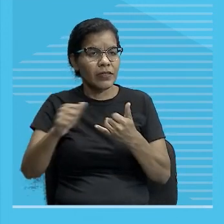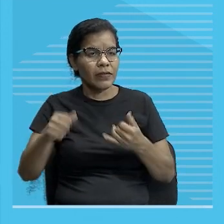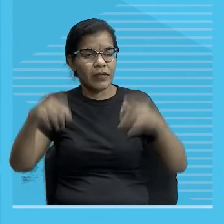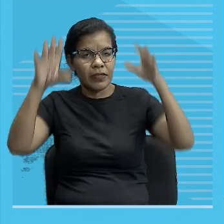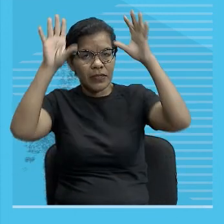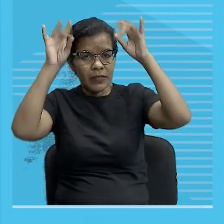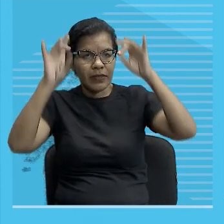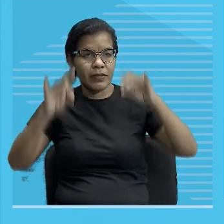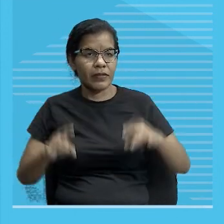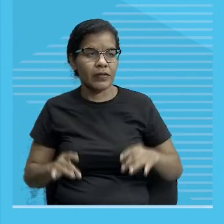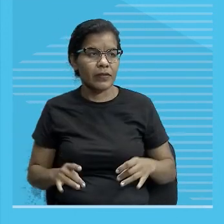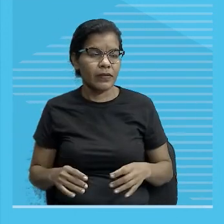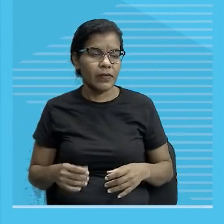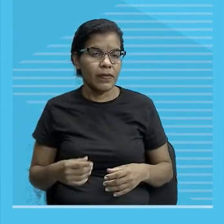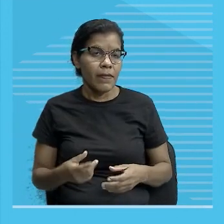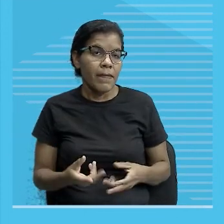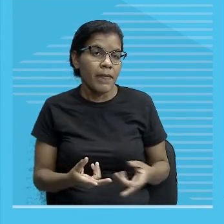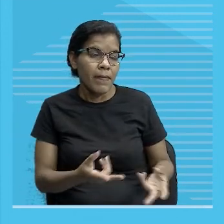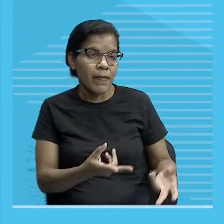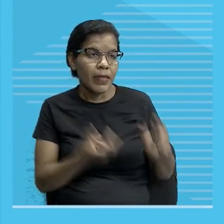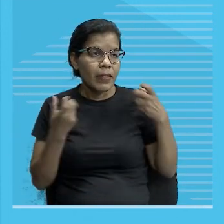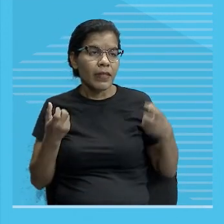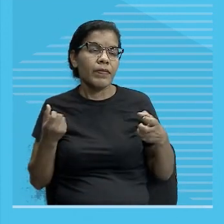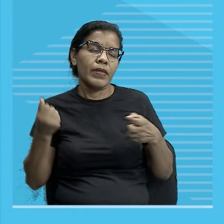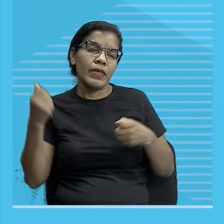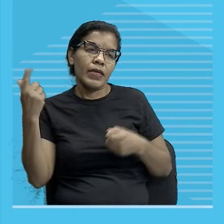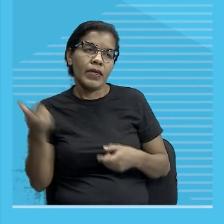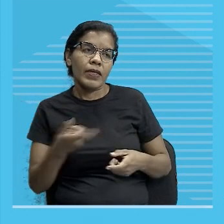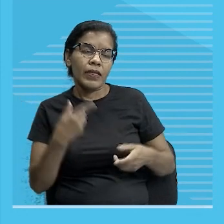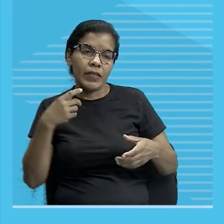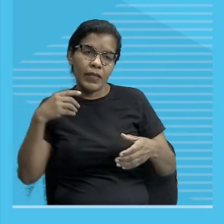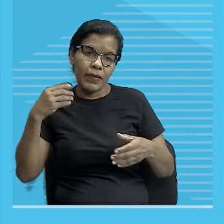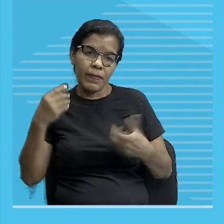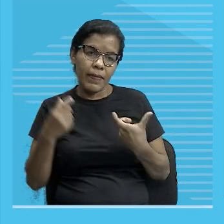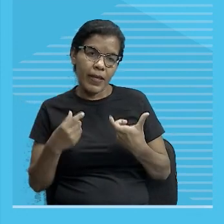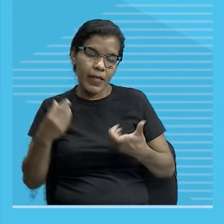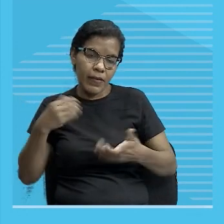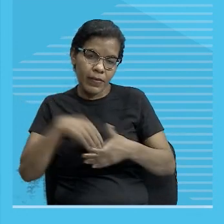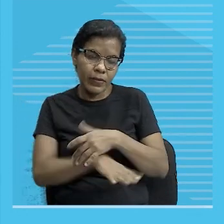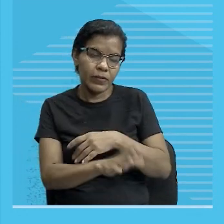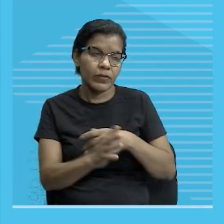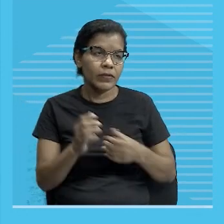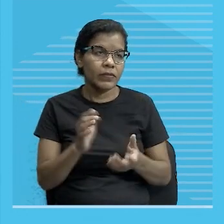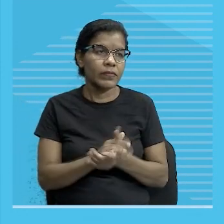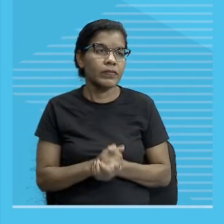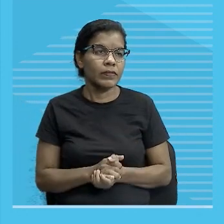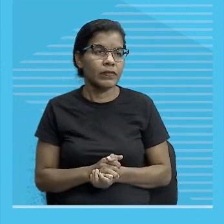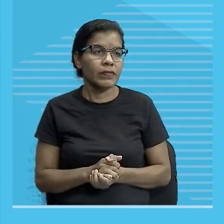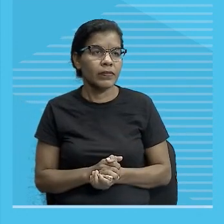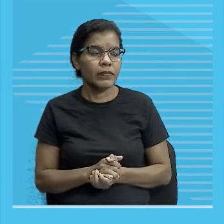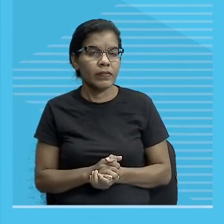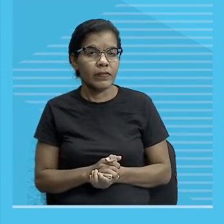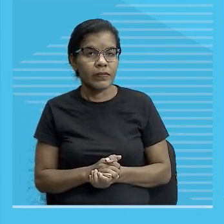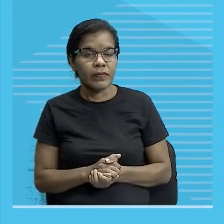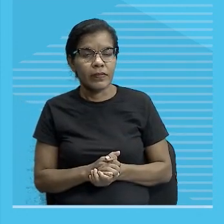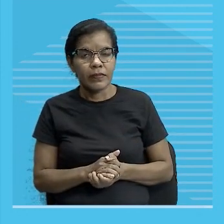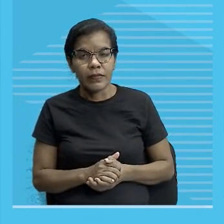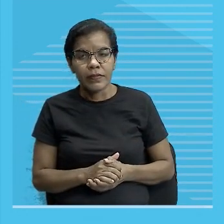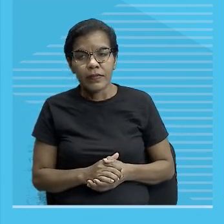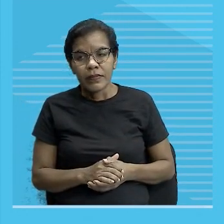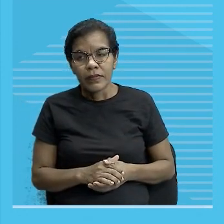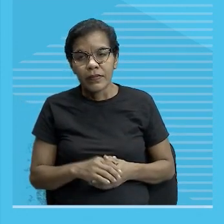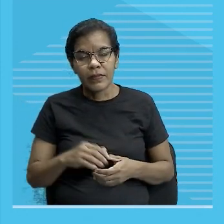palavra escondida, viu? A moda, maneira, ou seja, quer dizer, a pessoa imitava os modos de Luiz